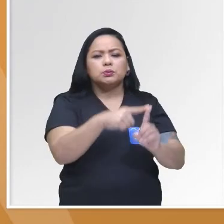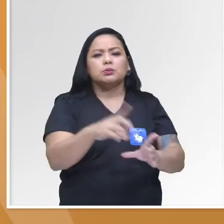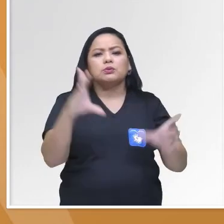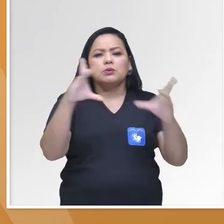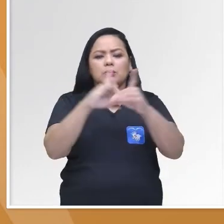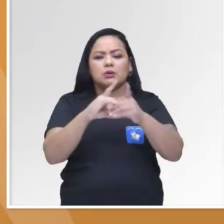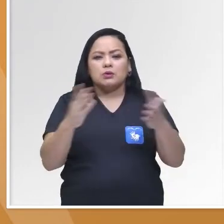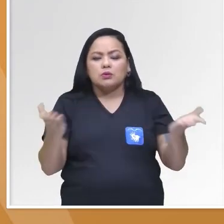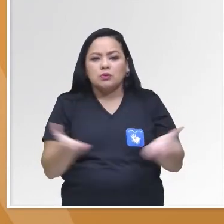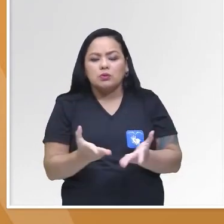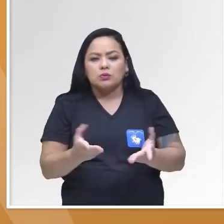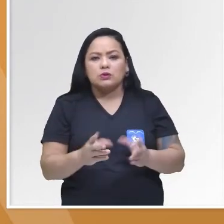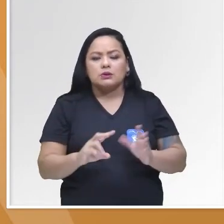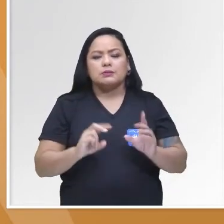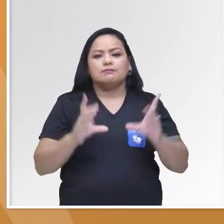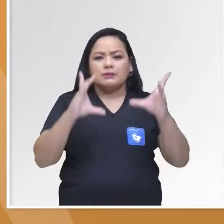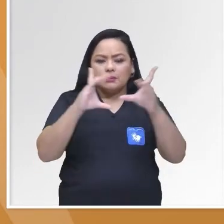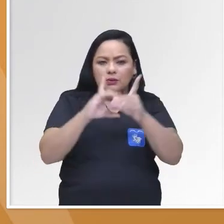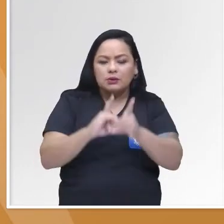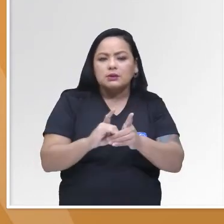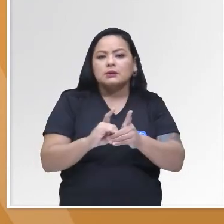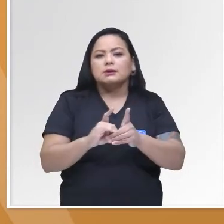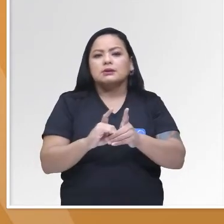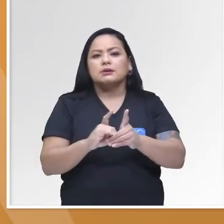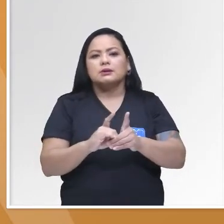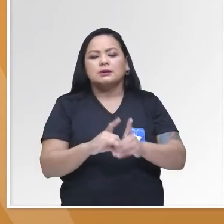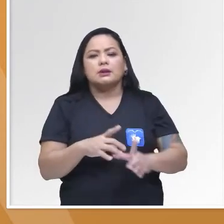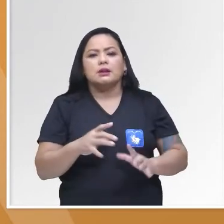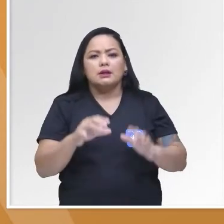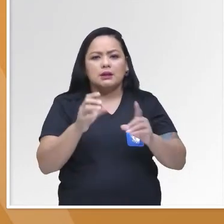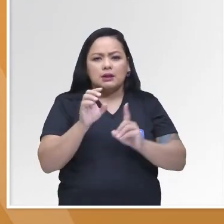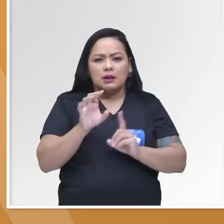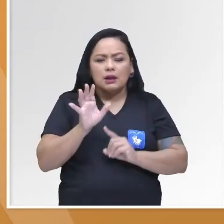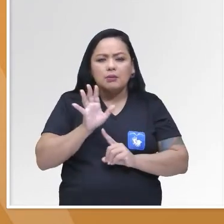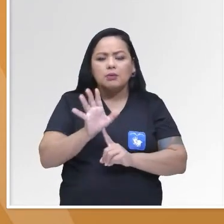a democracia, que ela reflita